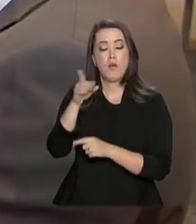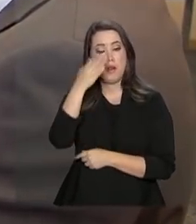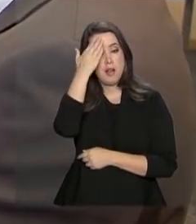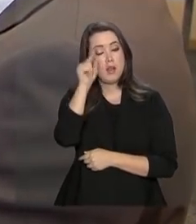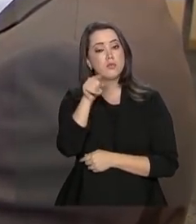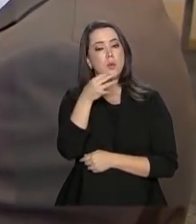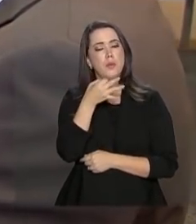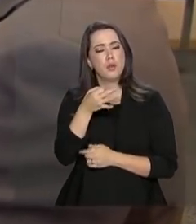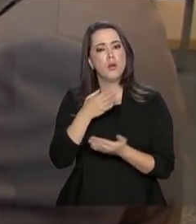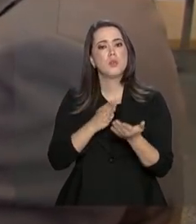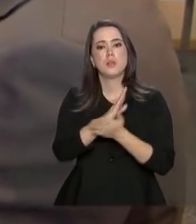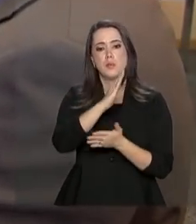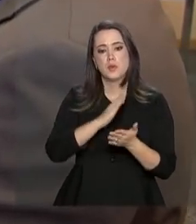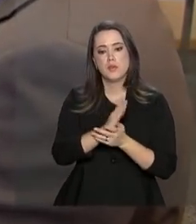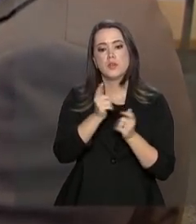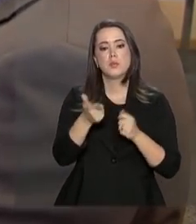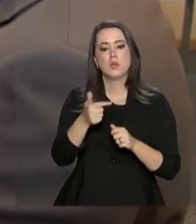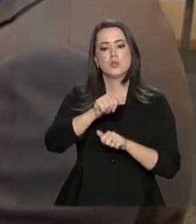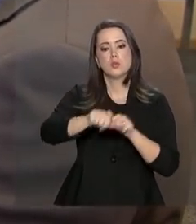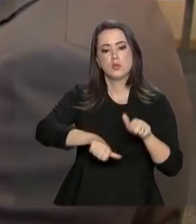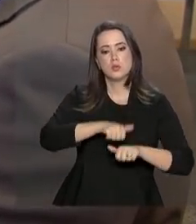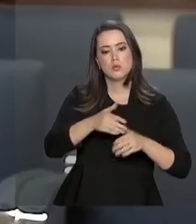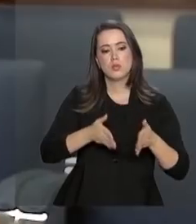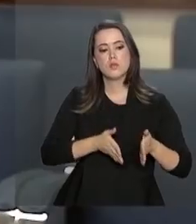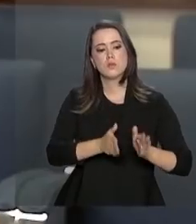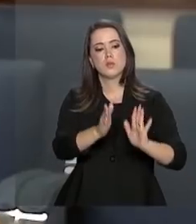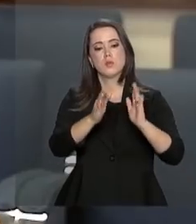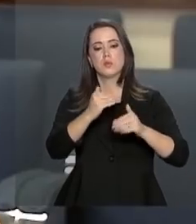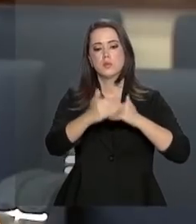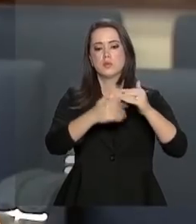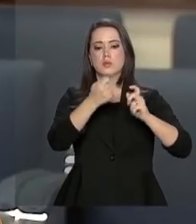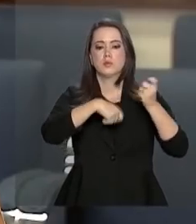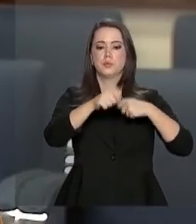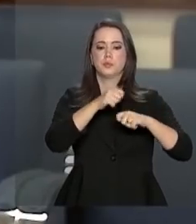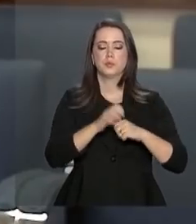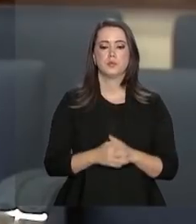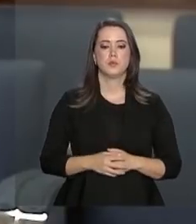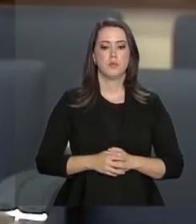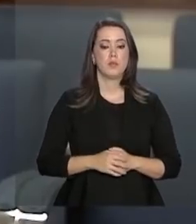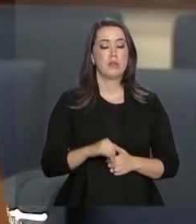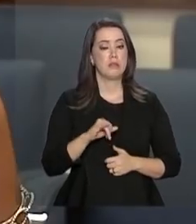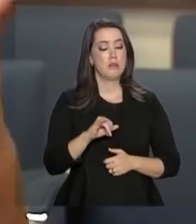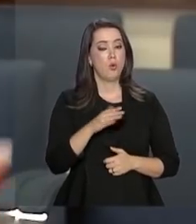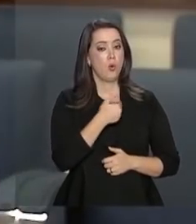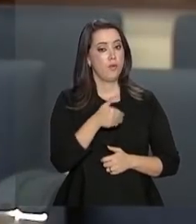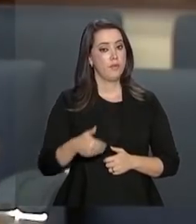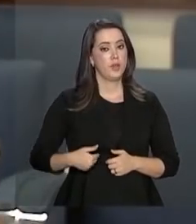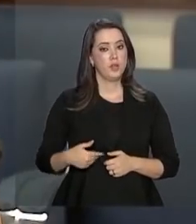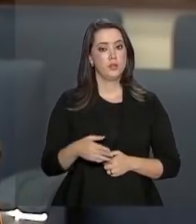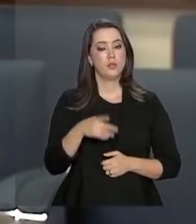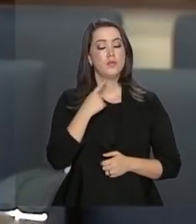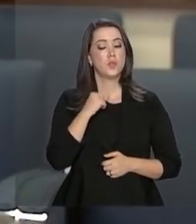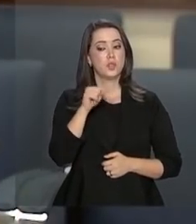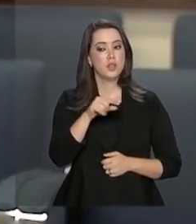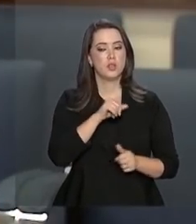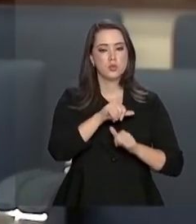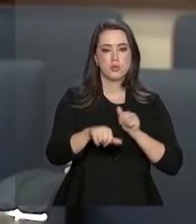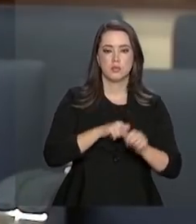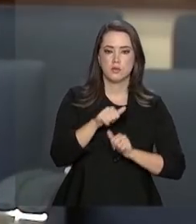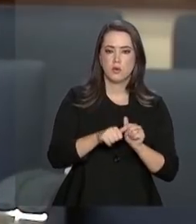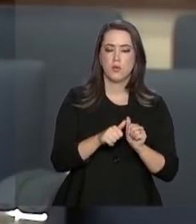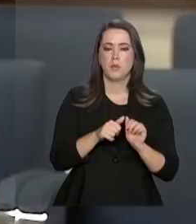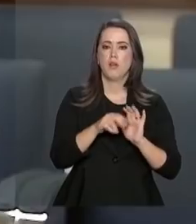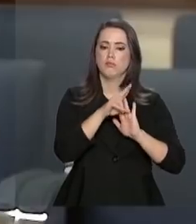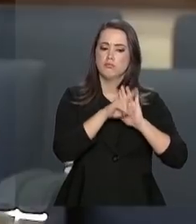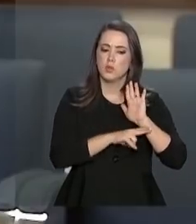o país retomar a rota do crescimento econômico quando o governo sugere a intenção de fazer essas Reformas e